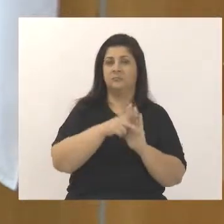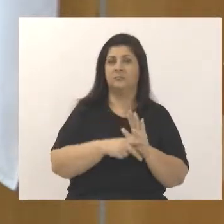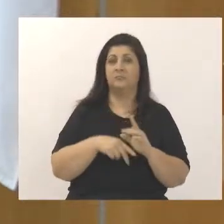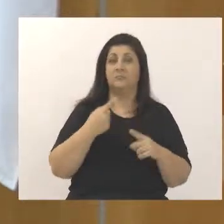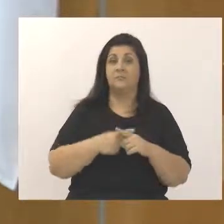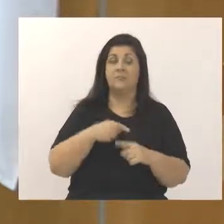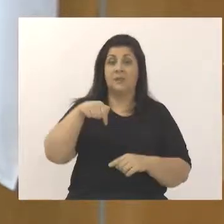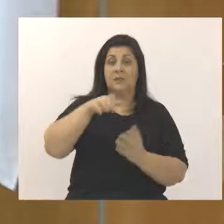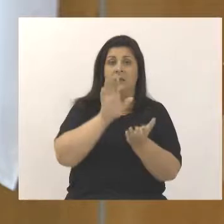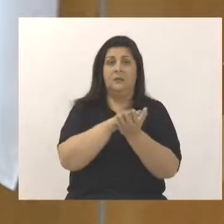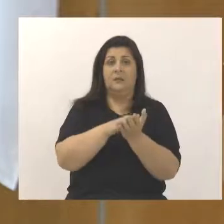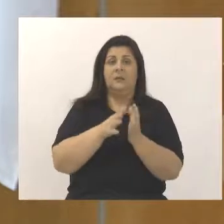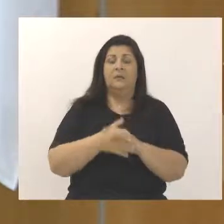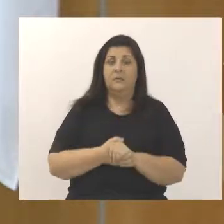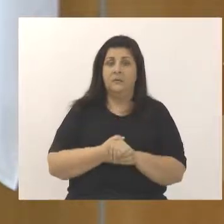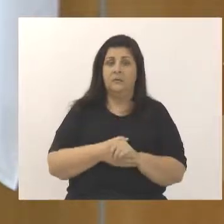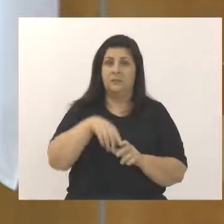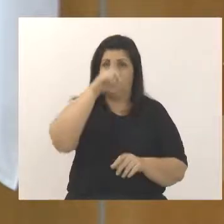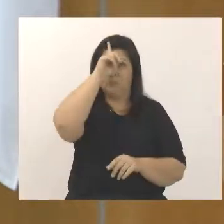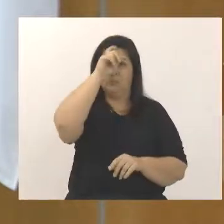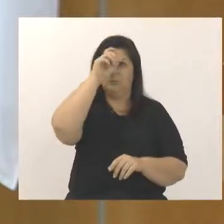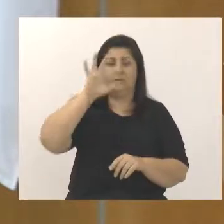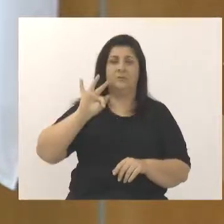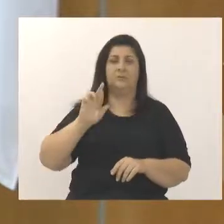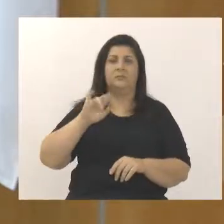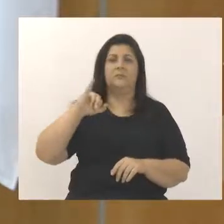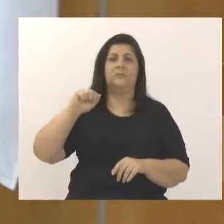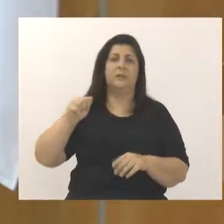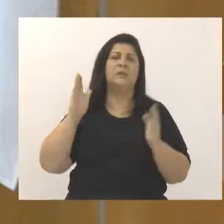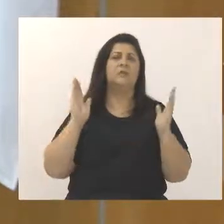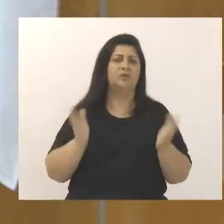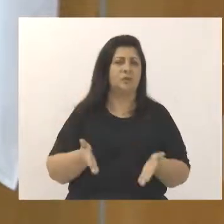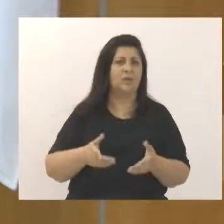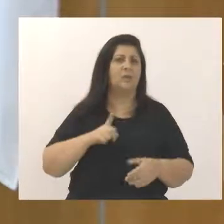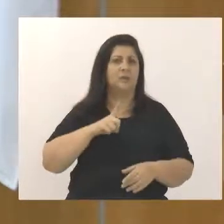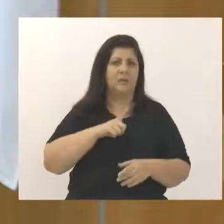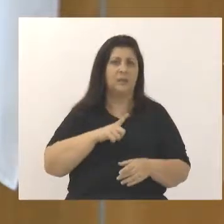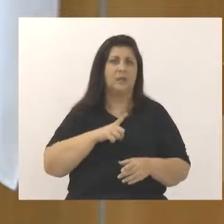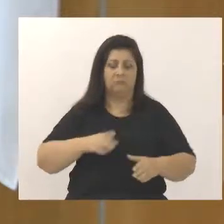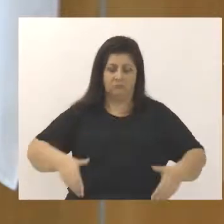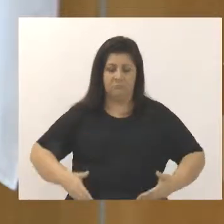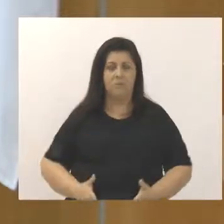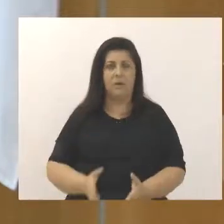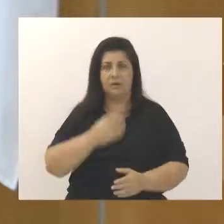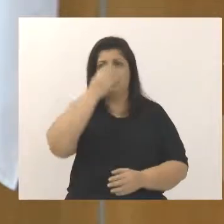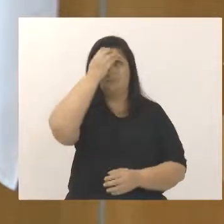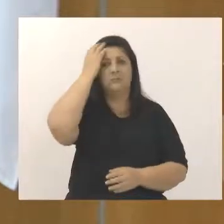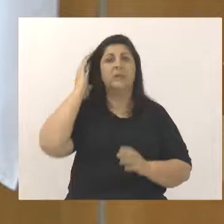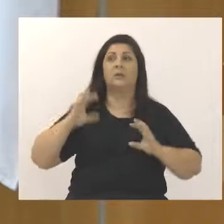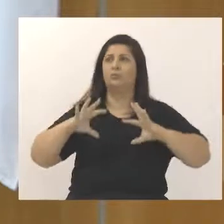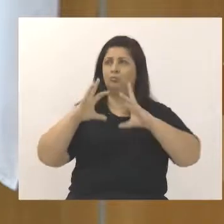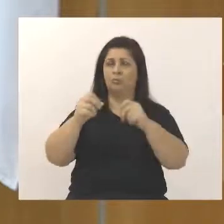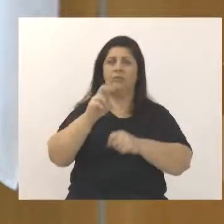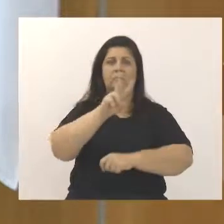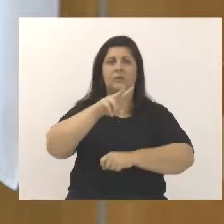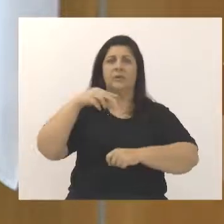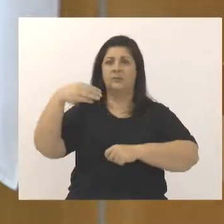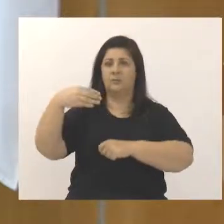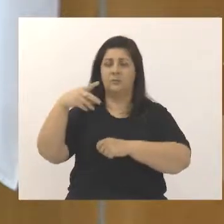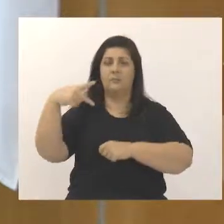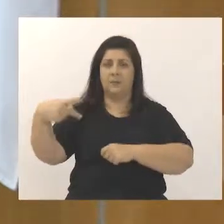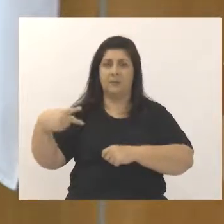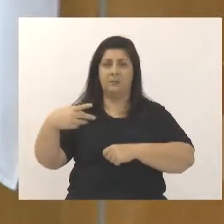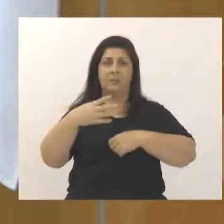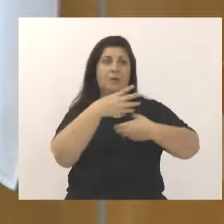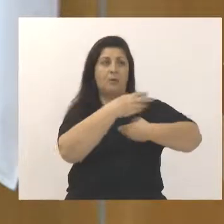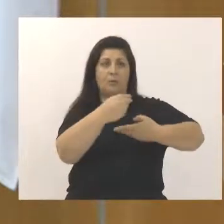aqui em Jacareí, o Hospital São Francisco, ele já faz o parto humanizado, é referência para o Vale do Paraíba, para o estado de São Paulo,